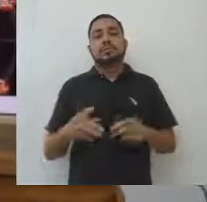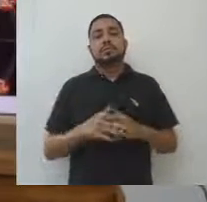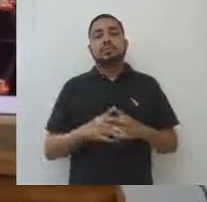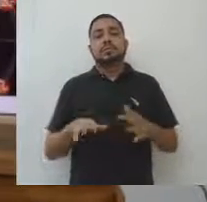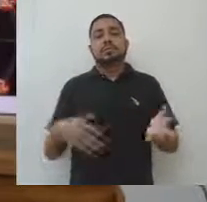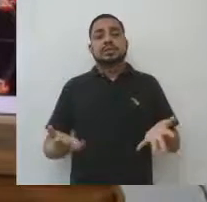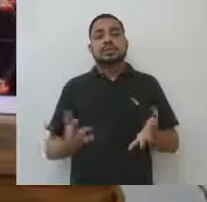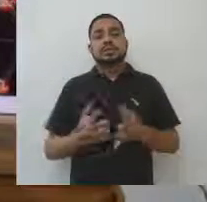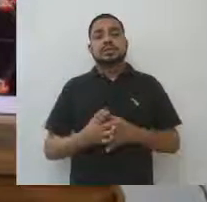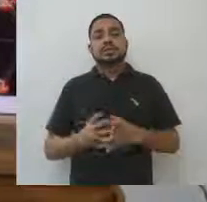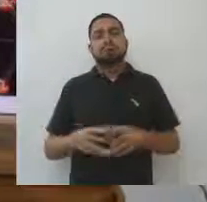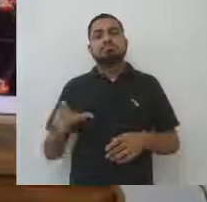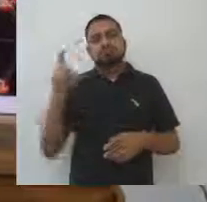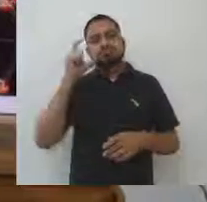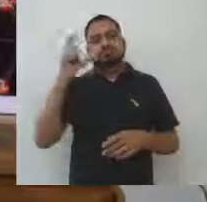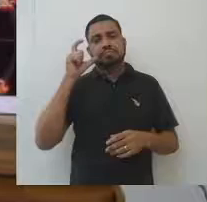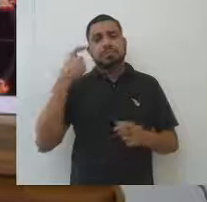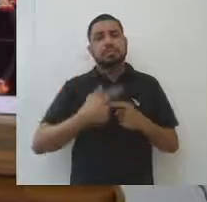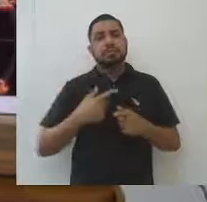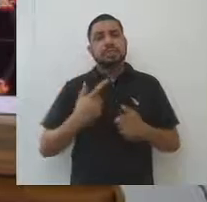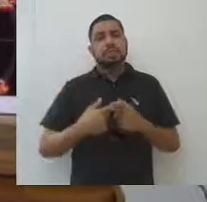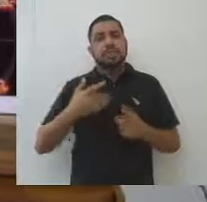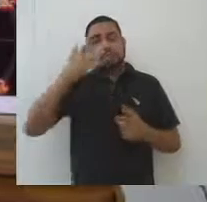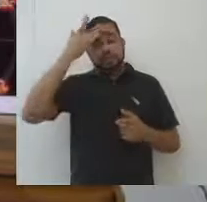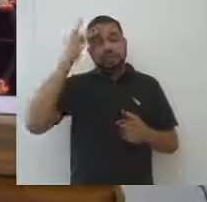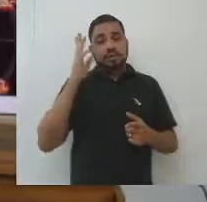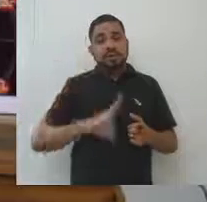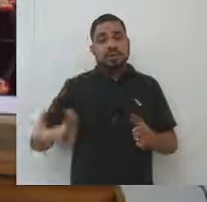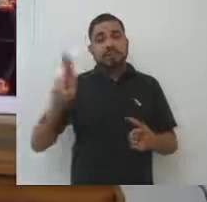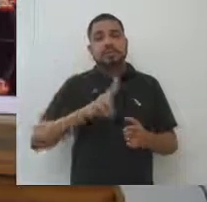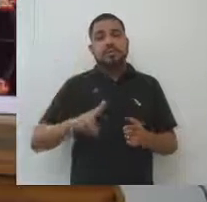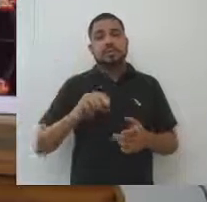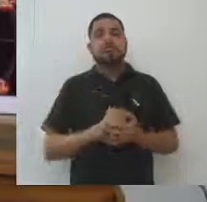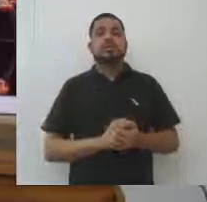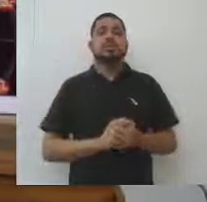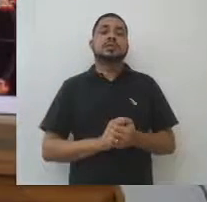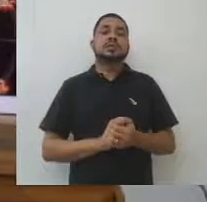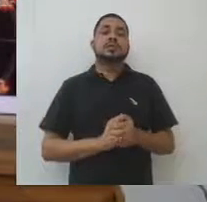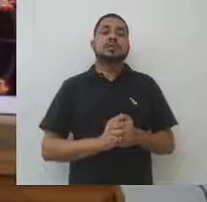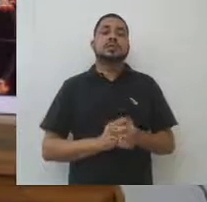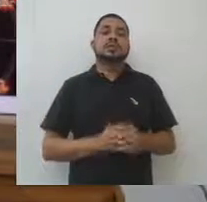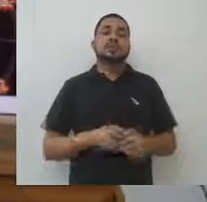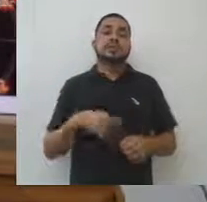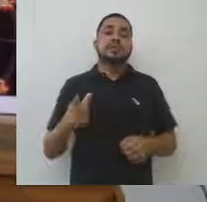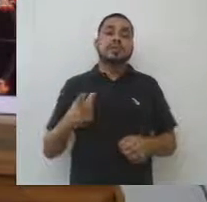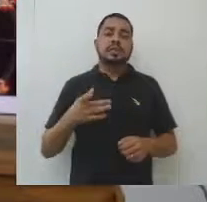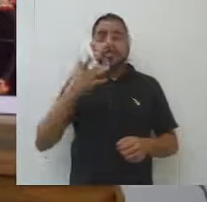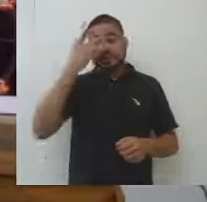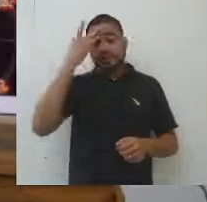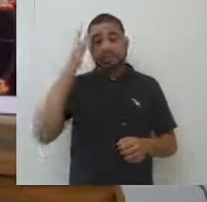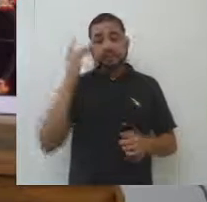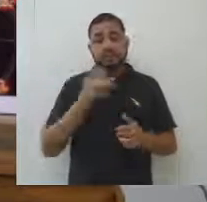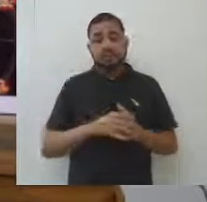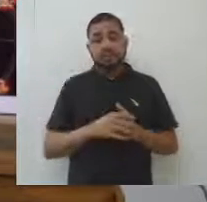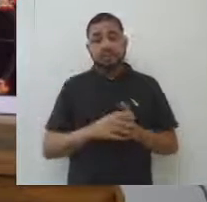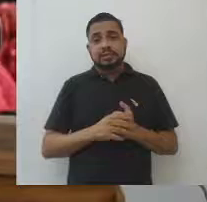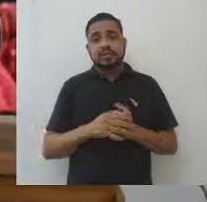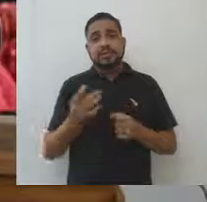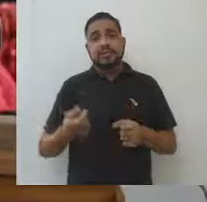Ok? Então, é muito interessante, gente, porque as pessoas que utilizam na produção, geralmente é aquela mesma pessoa